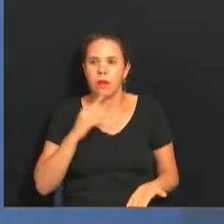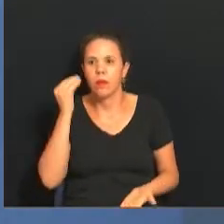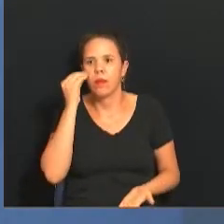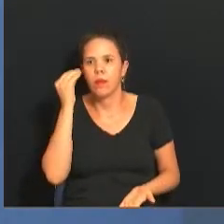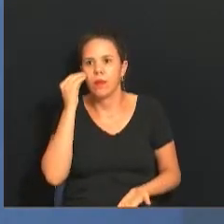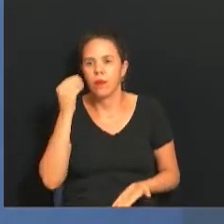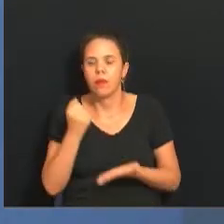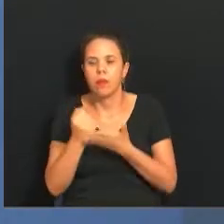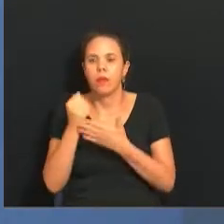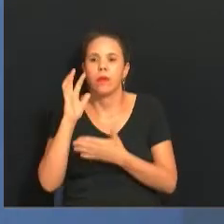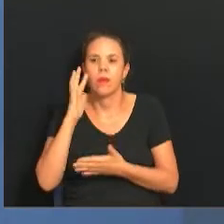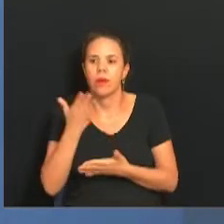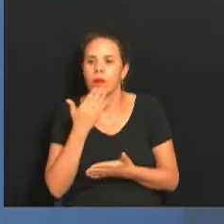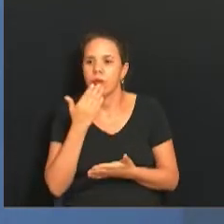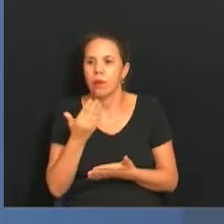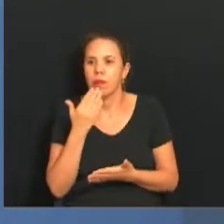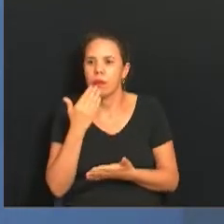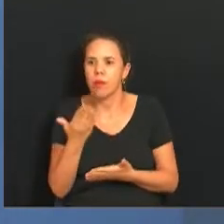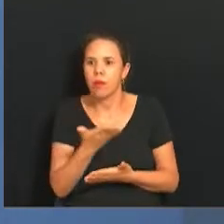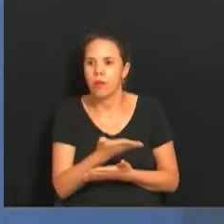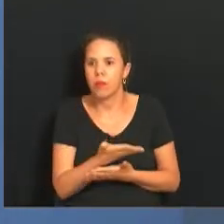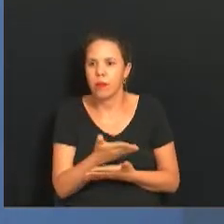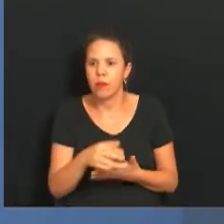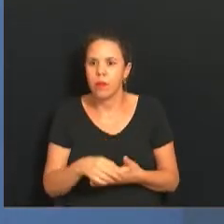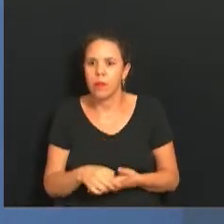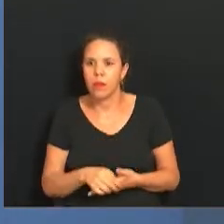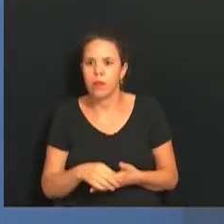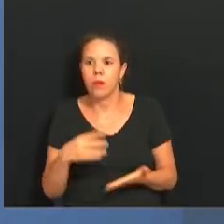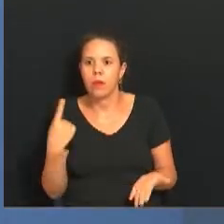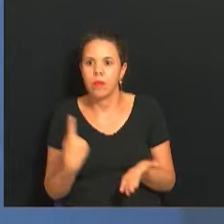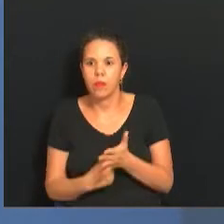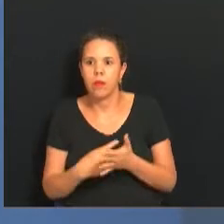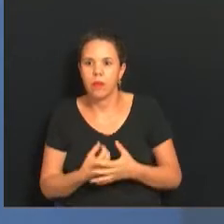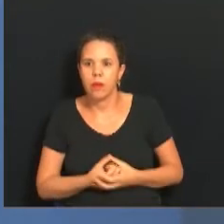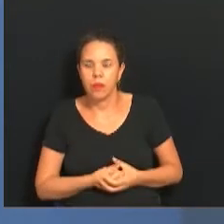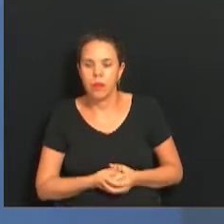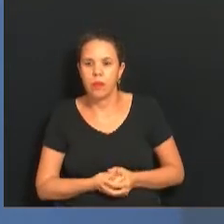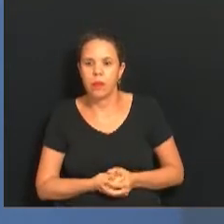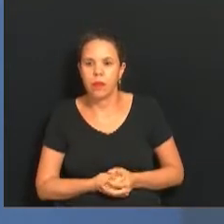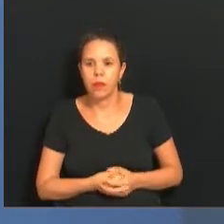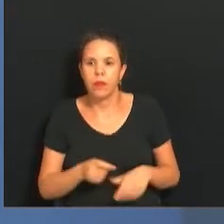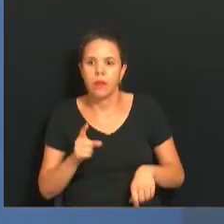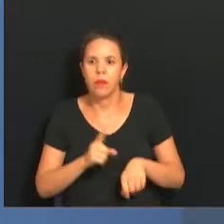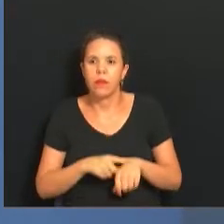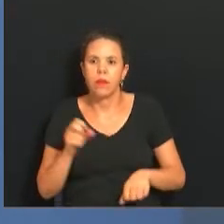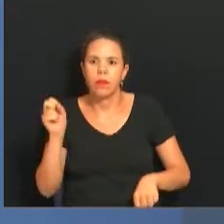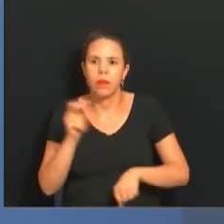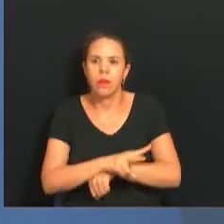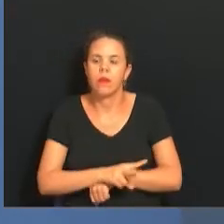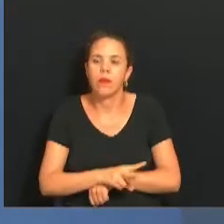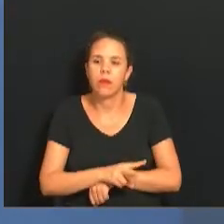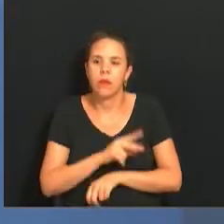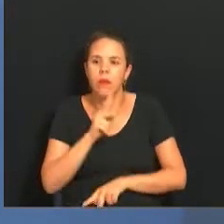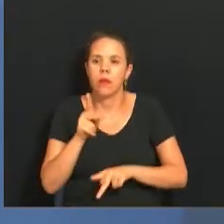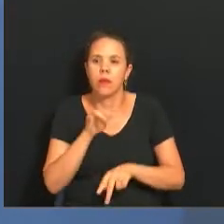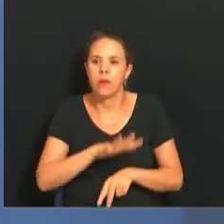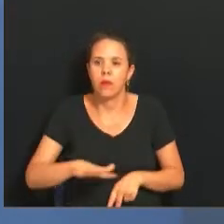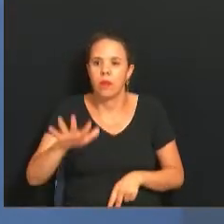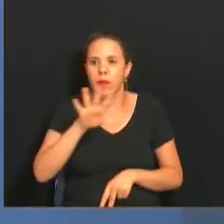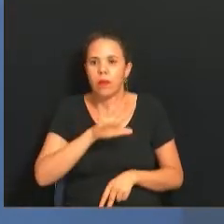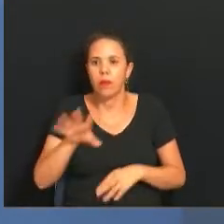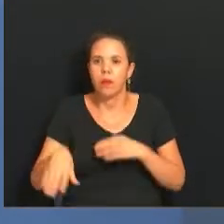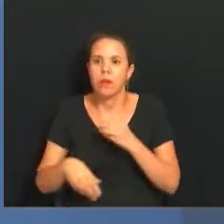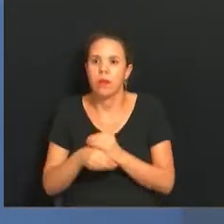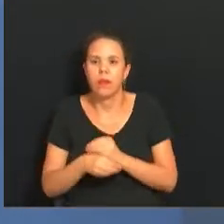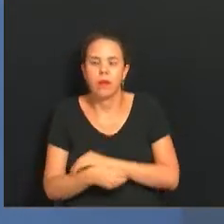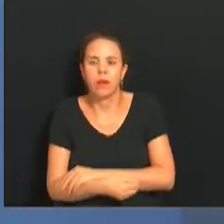ajuda e solicitar, inclusive, esse agendamento. Neste momento, as vagas são para o público geral, incluindo